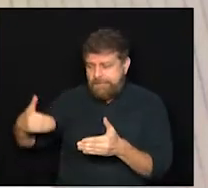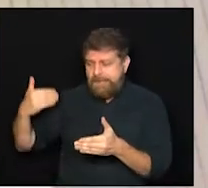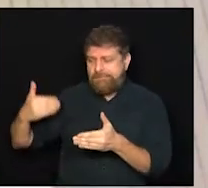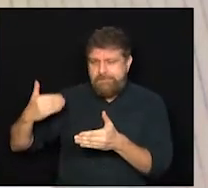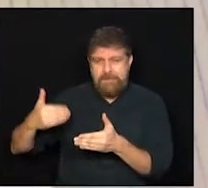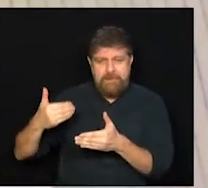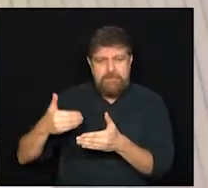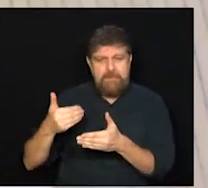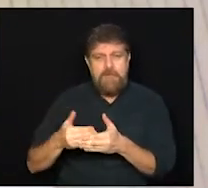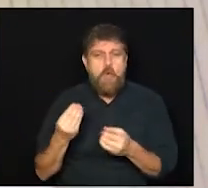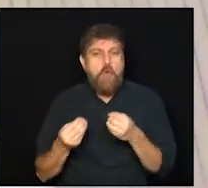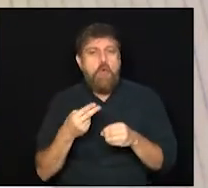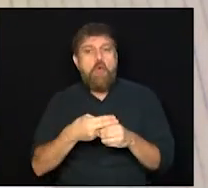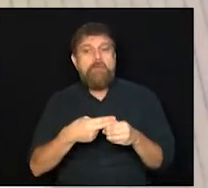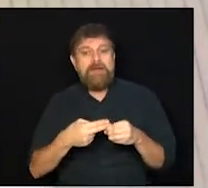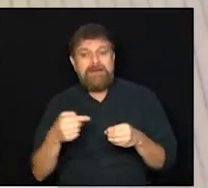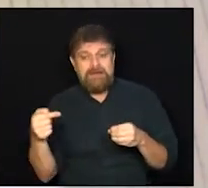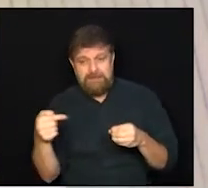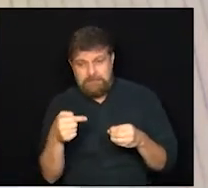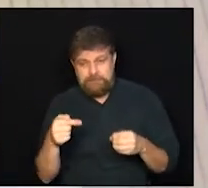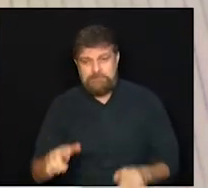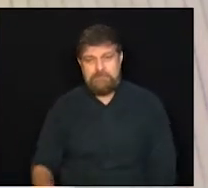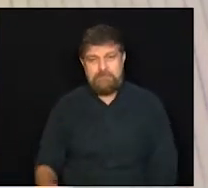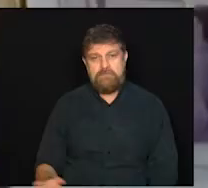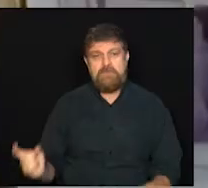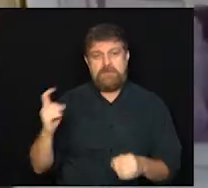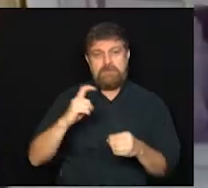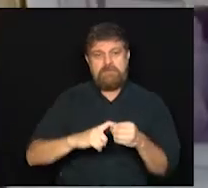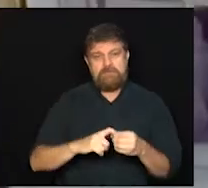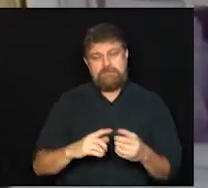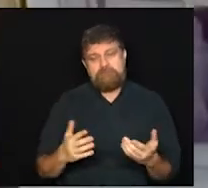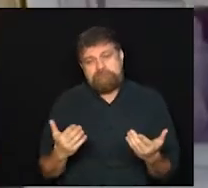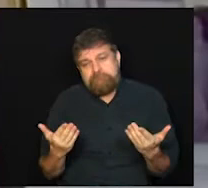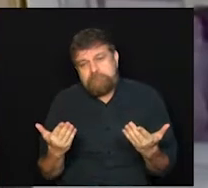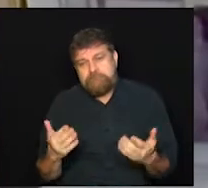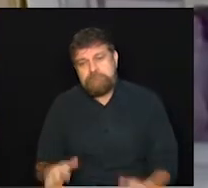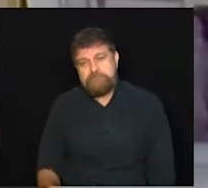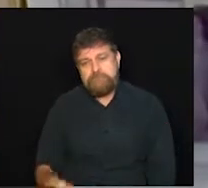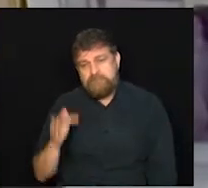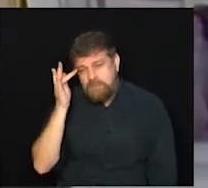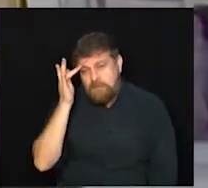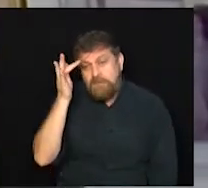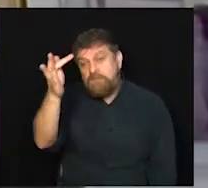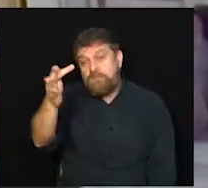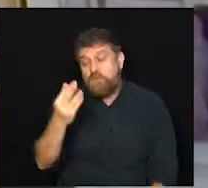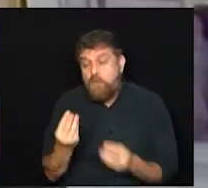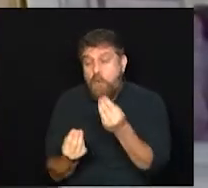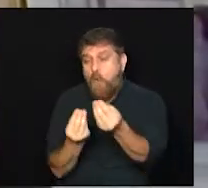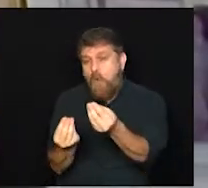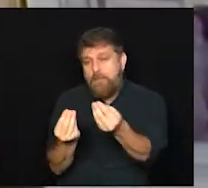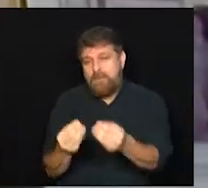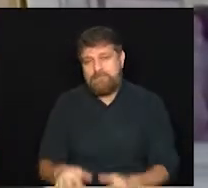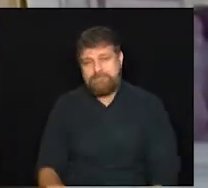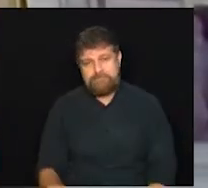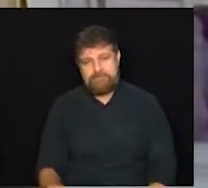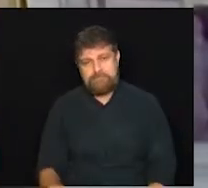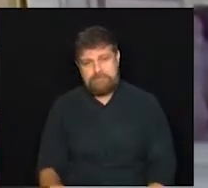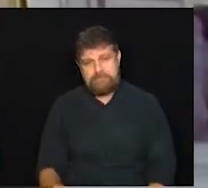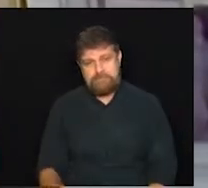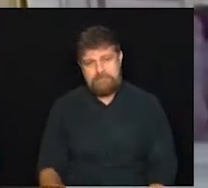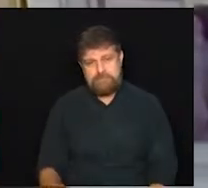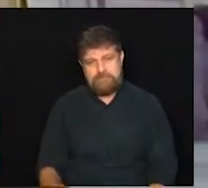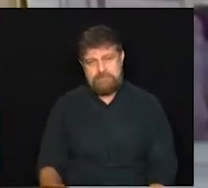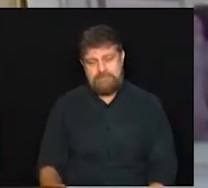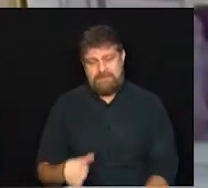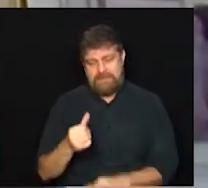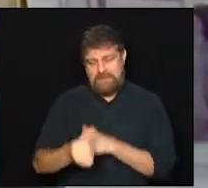como a Unicamp... sim, quando a Unicamp vai voltar. Como é que ela vai voltar? Esse semestre